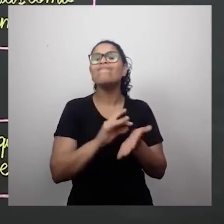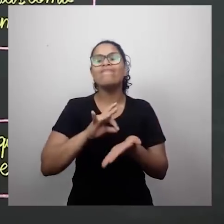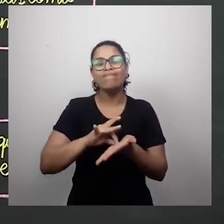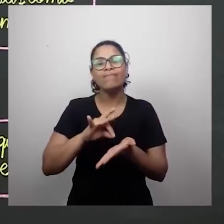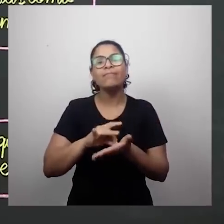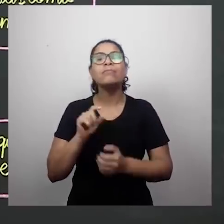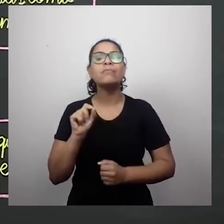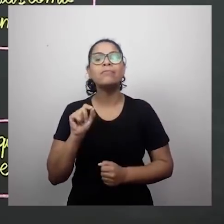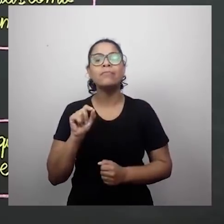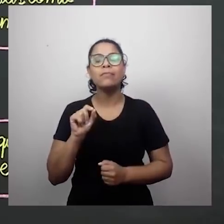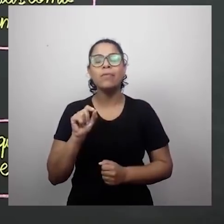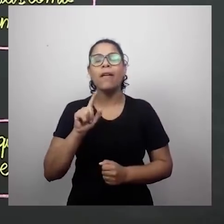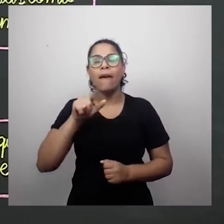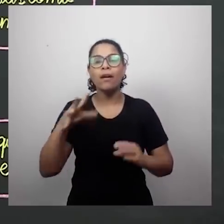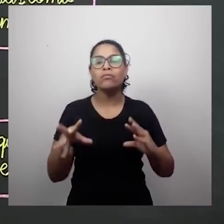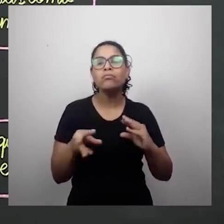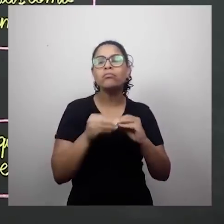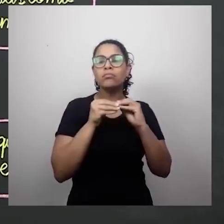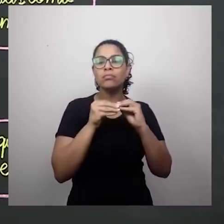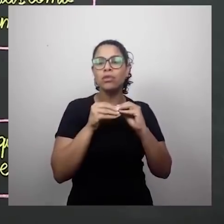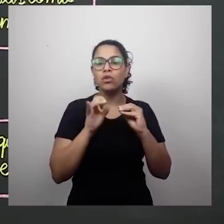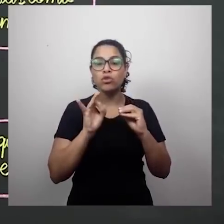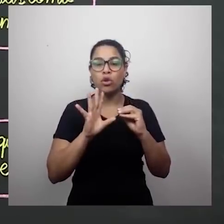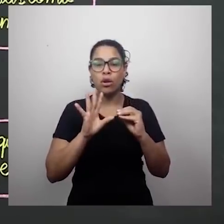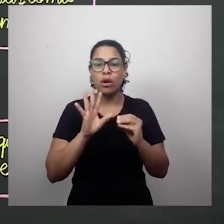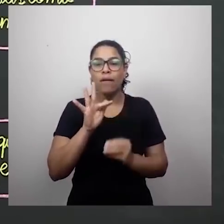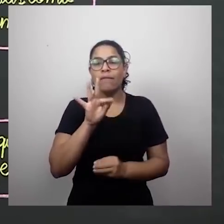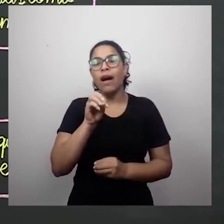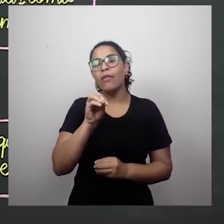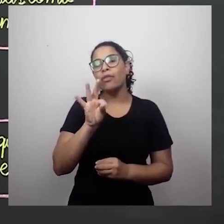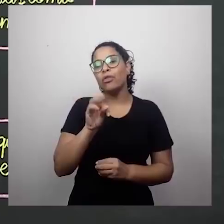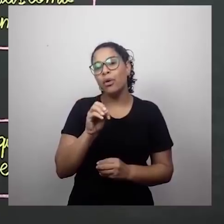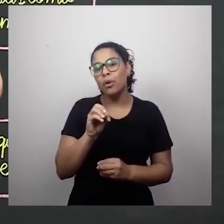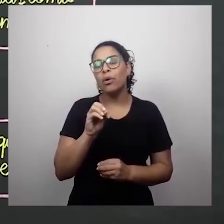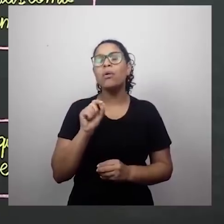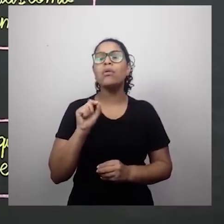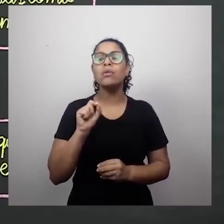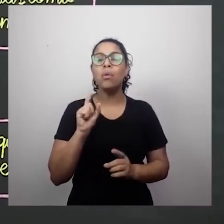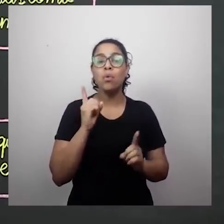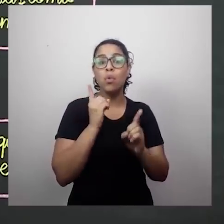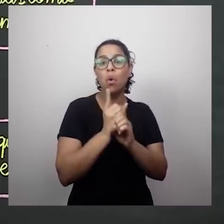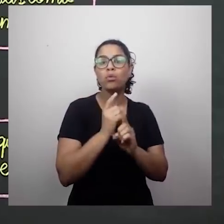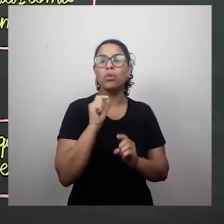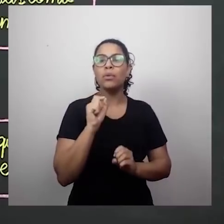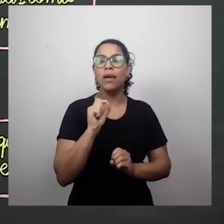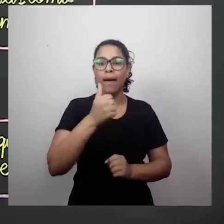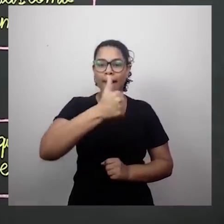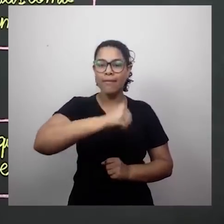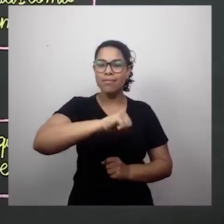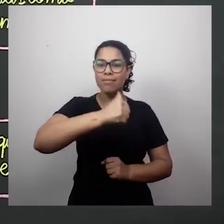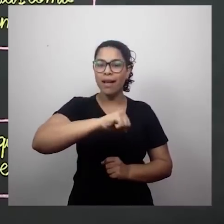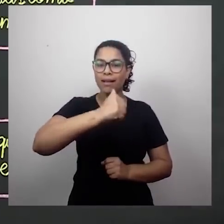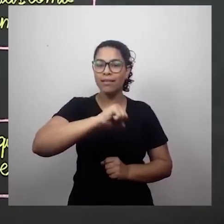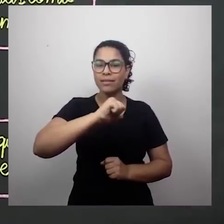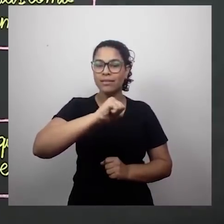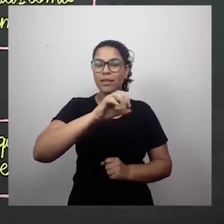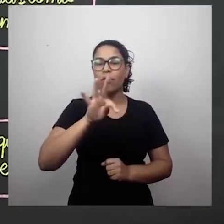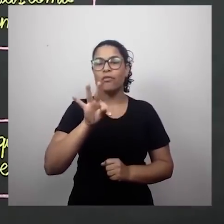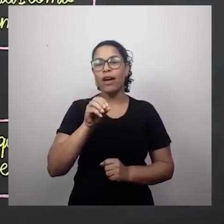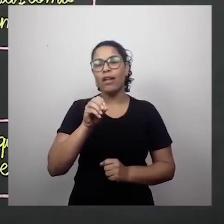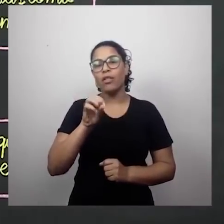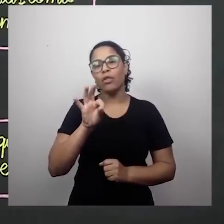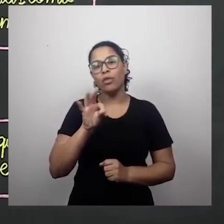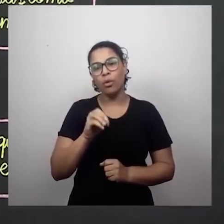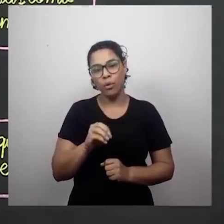momento que a reportagem se consagra. Ela sai da dimensão do fato e encontra a instância da análise do fato. E